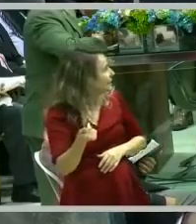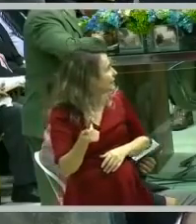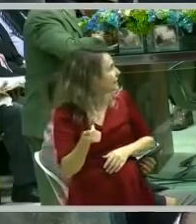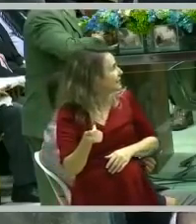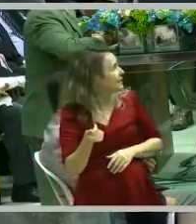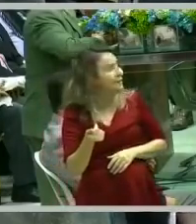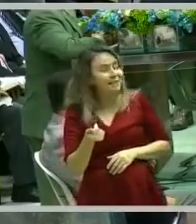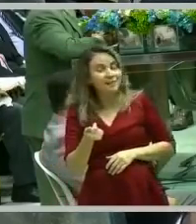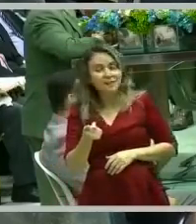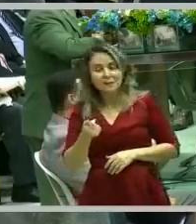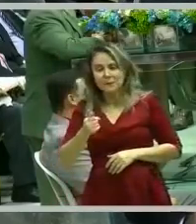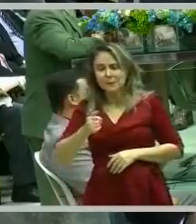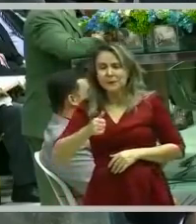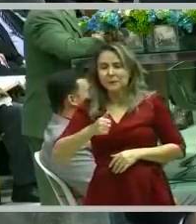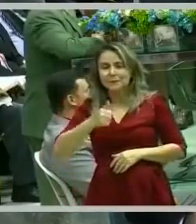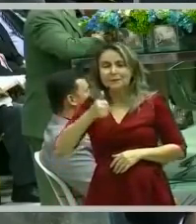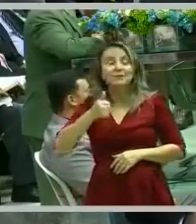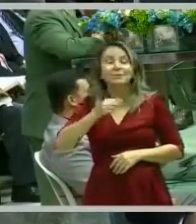Nos primeiros dias.